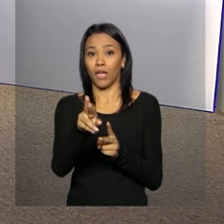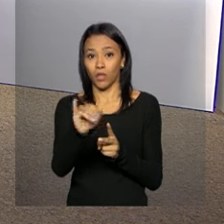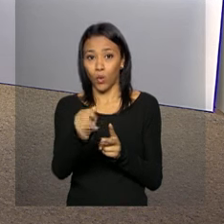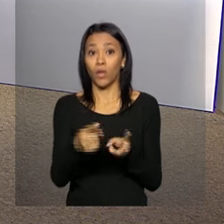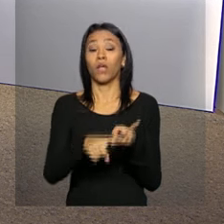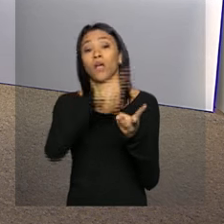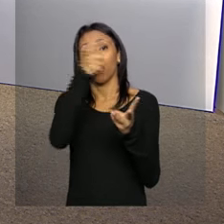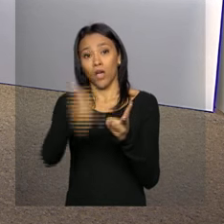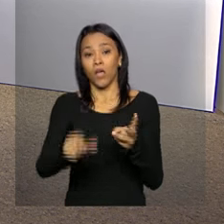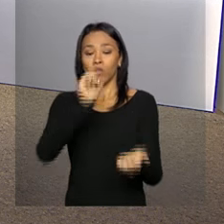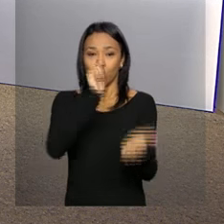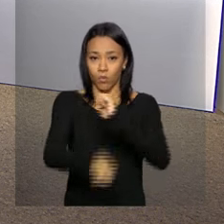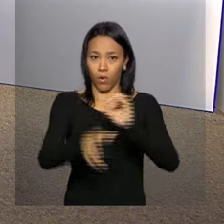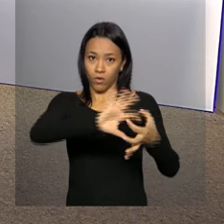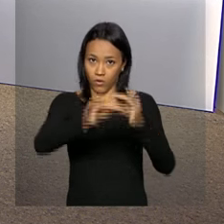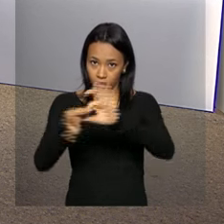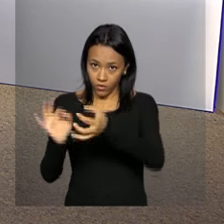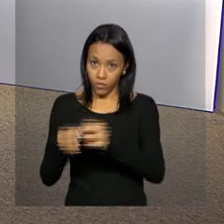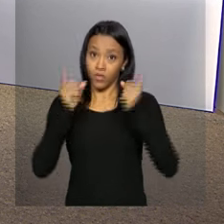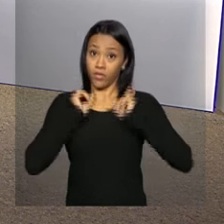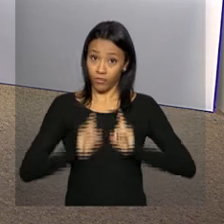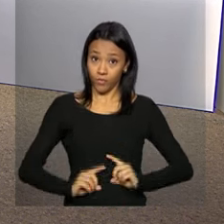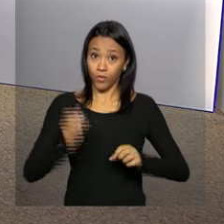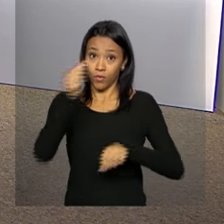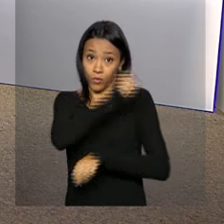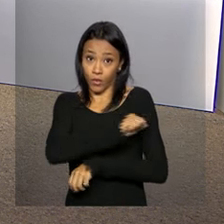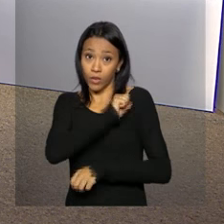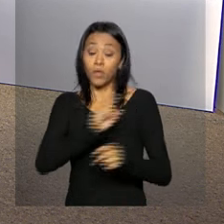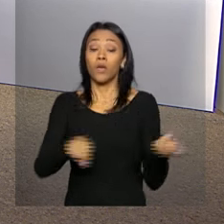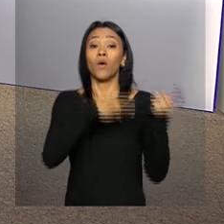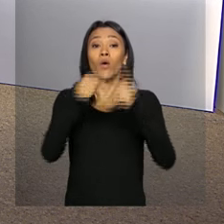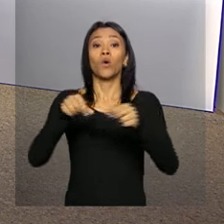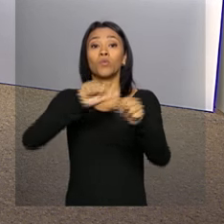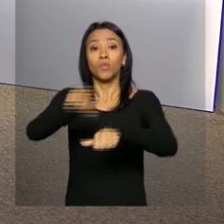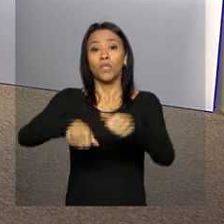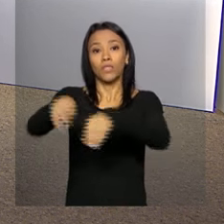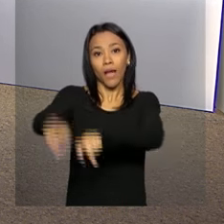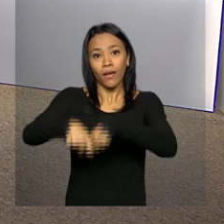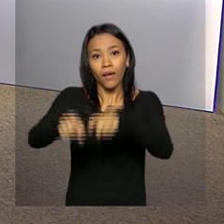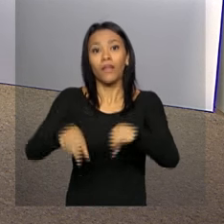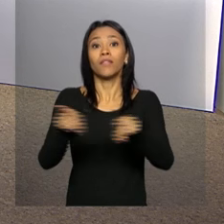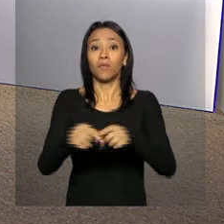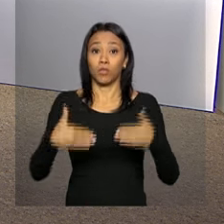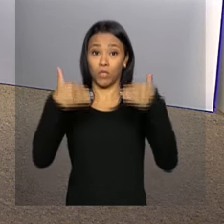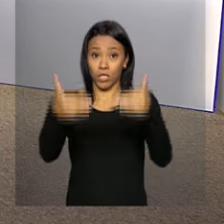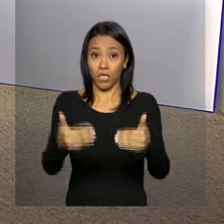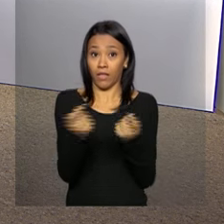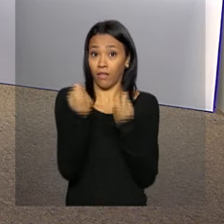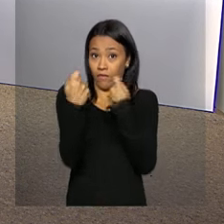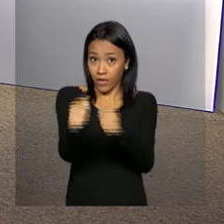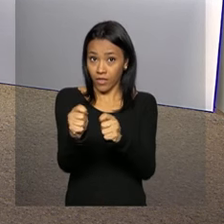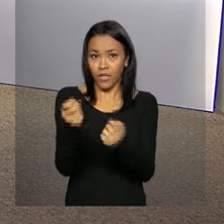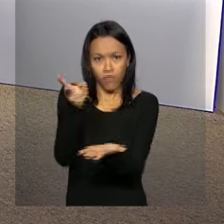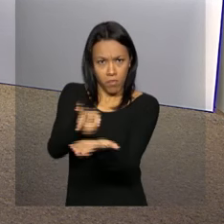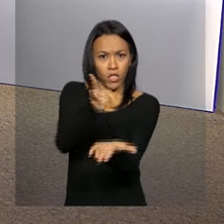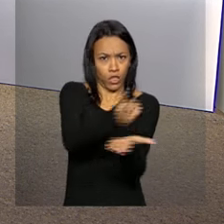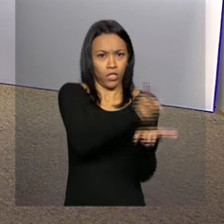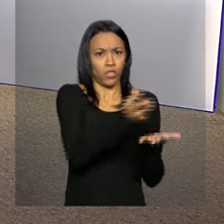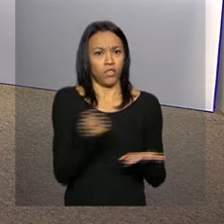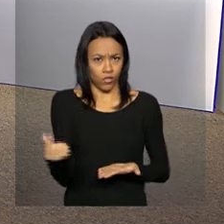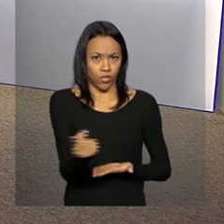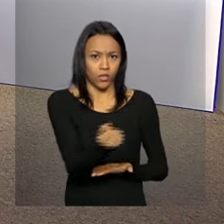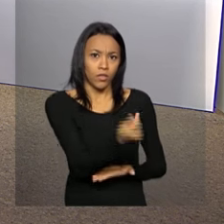Jogos Olímpicos e Paralímpicos do Rio de Janeiro, da Reforma Agrária e do Ministério da Defesa. Foram preservados também